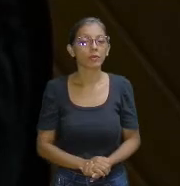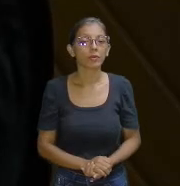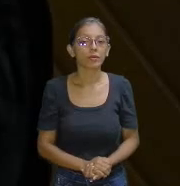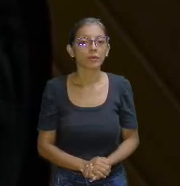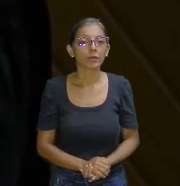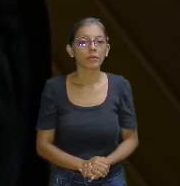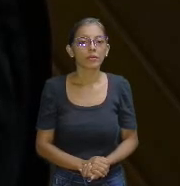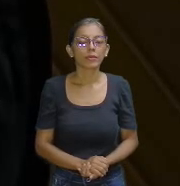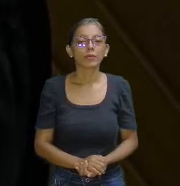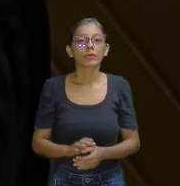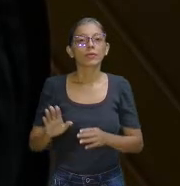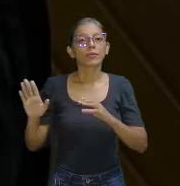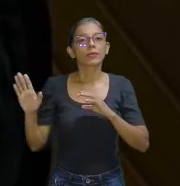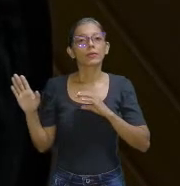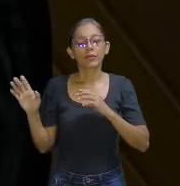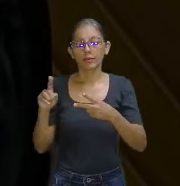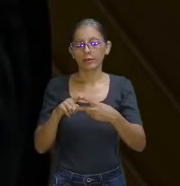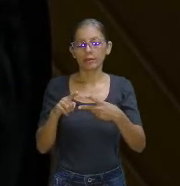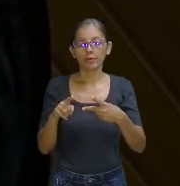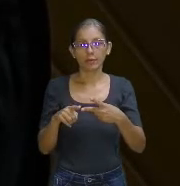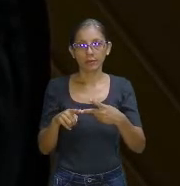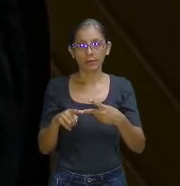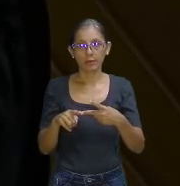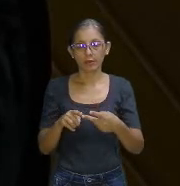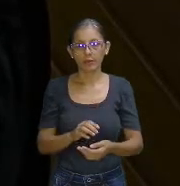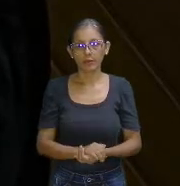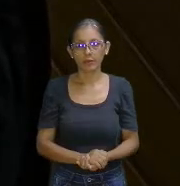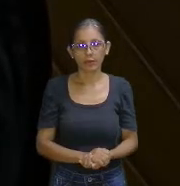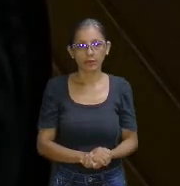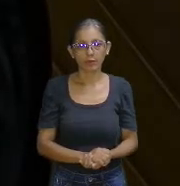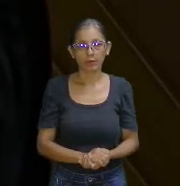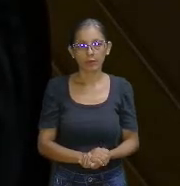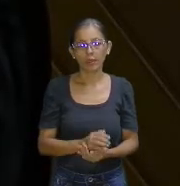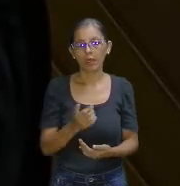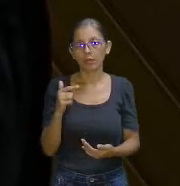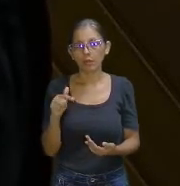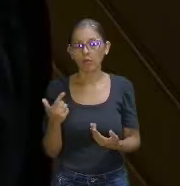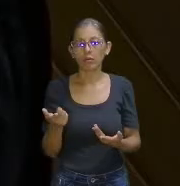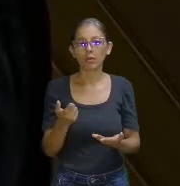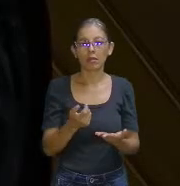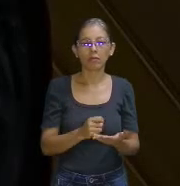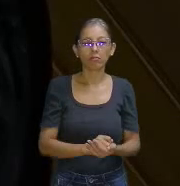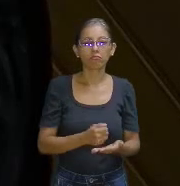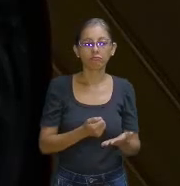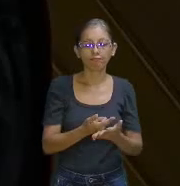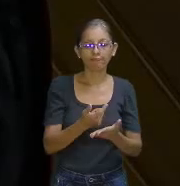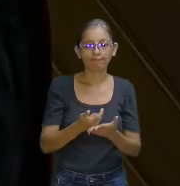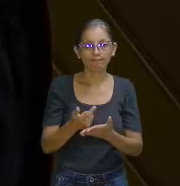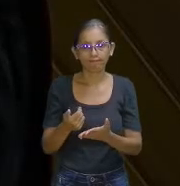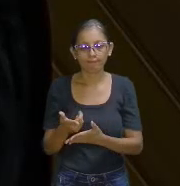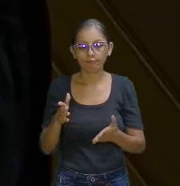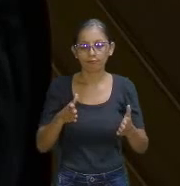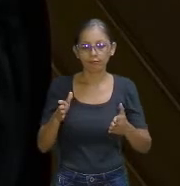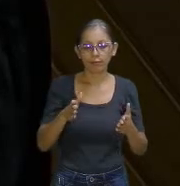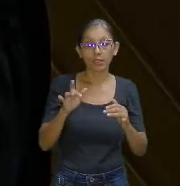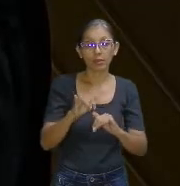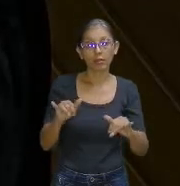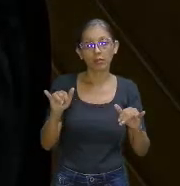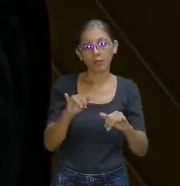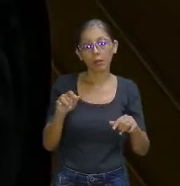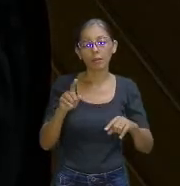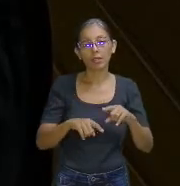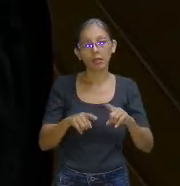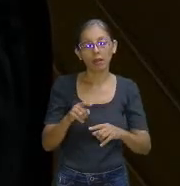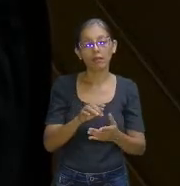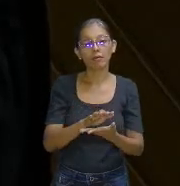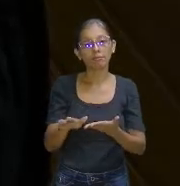que as candidatas impugnadas não teriam contratado despesas eleitorais relevantes, indicando como prova as prestações de contas de campanha apresentadas juntamente